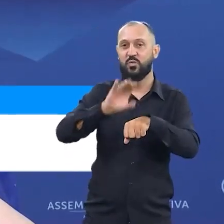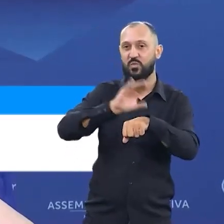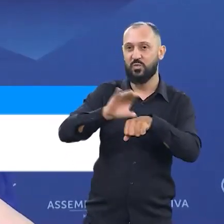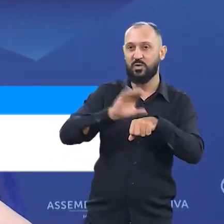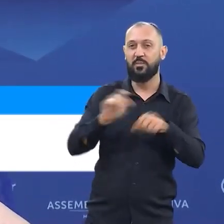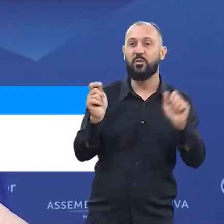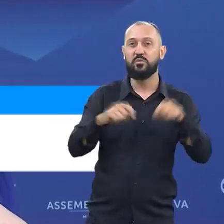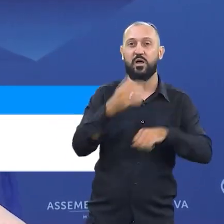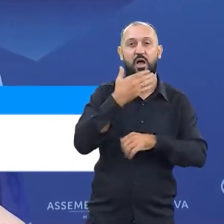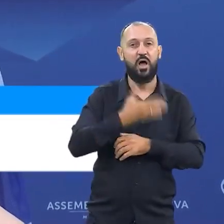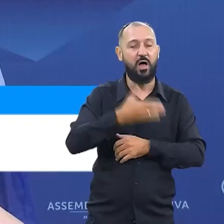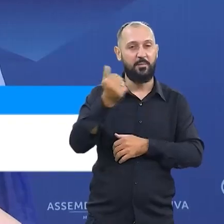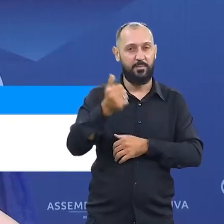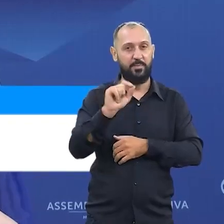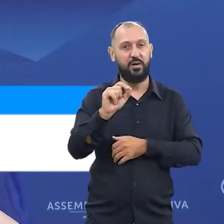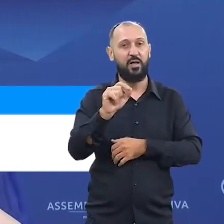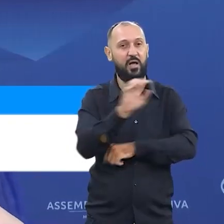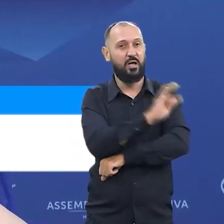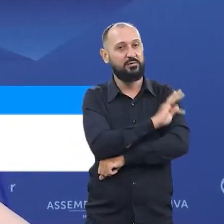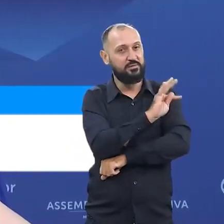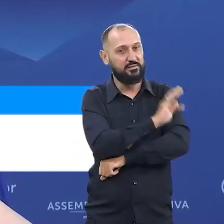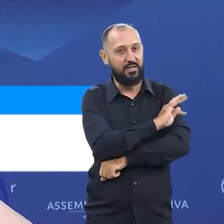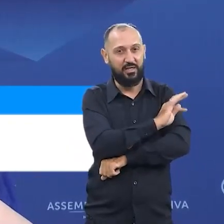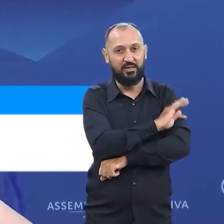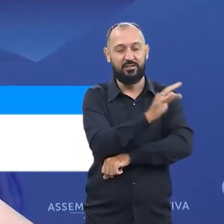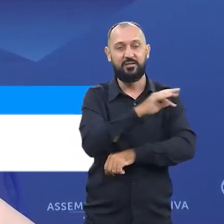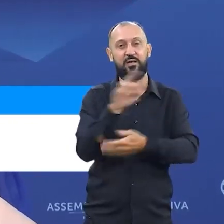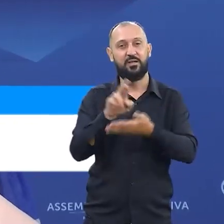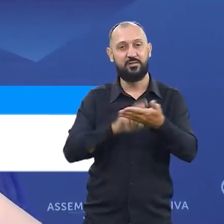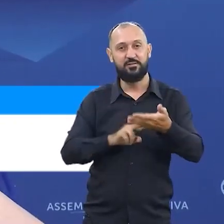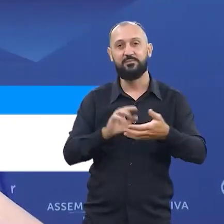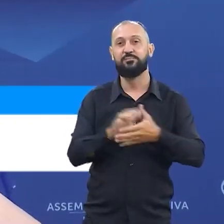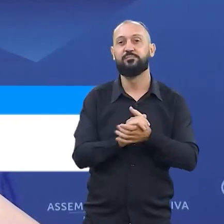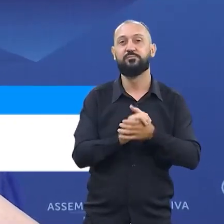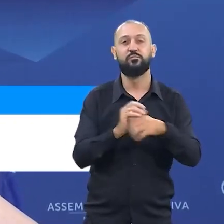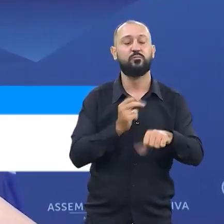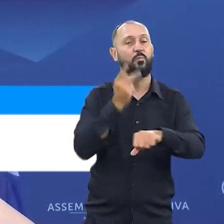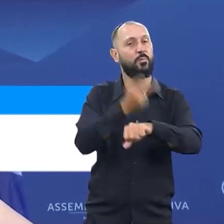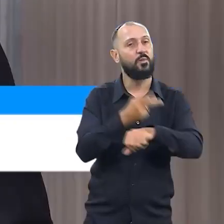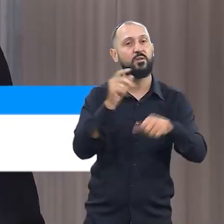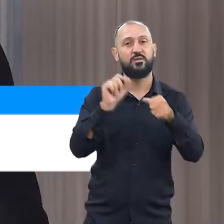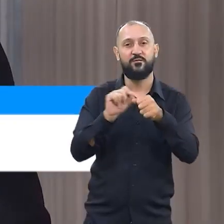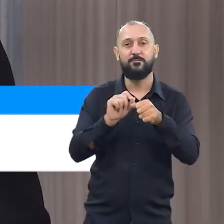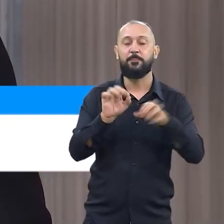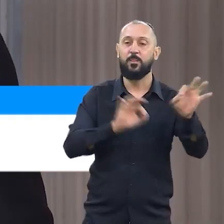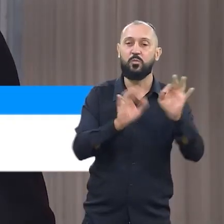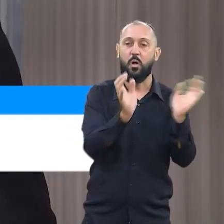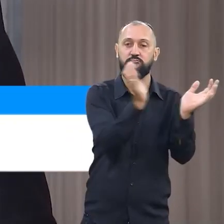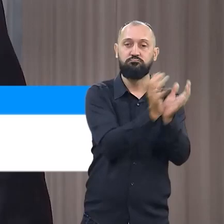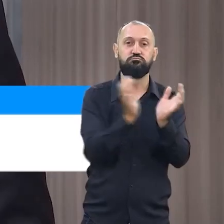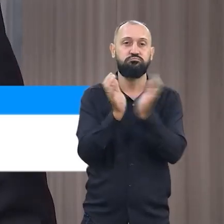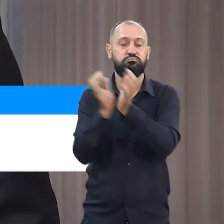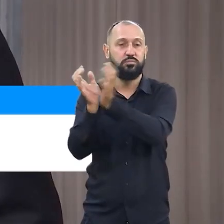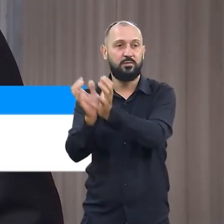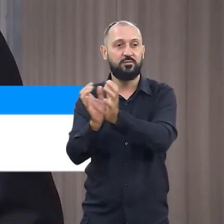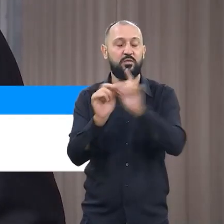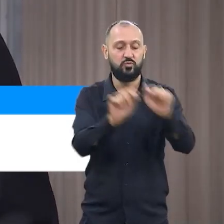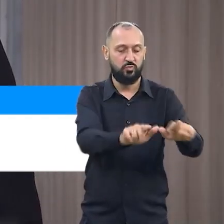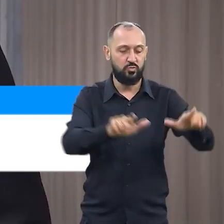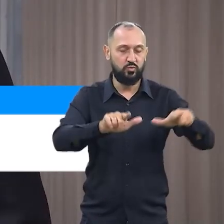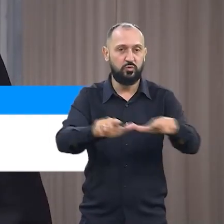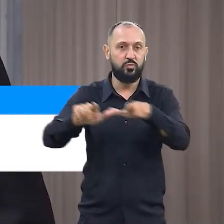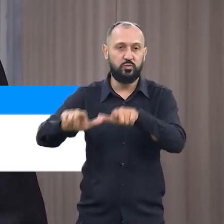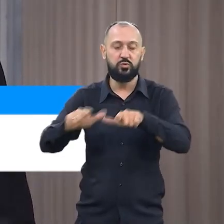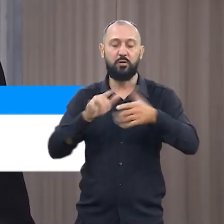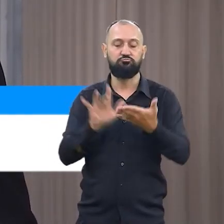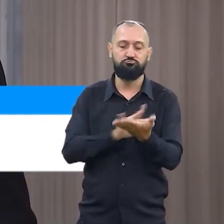queira fazer esse curso para poder melhorar, claro, a sua técnica, as suas técnicas em redação. A premiação será feita através de categorias,